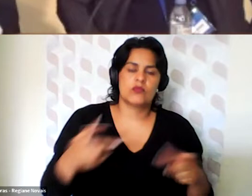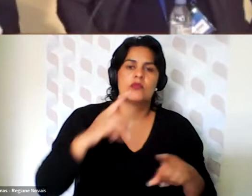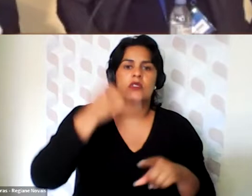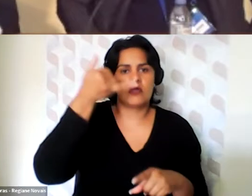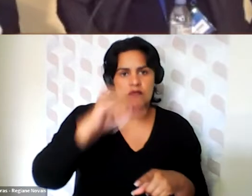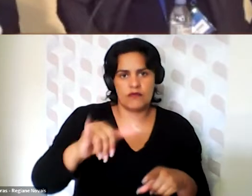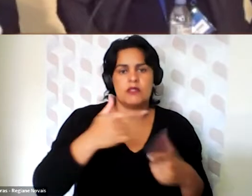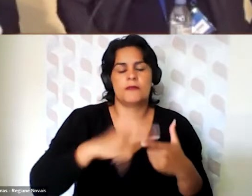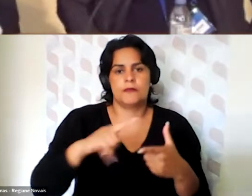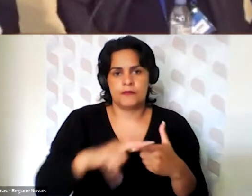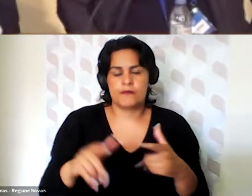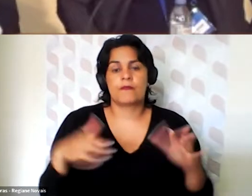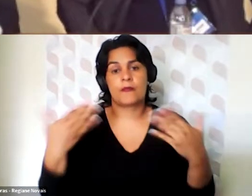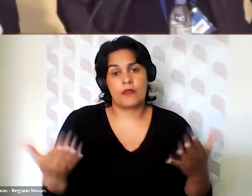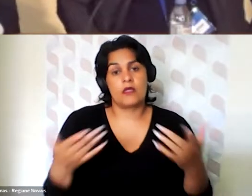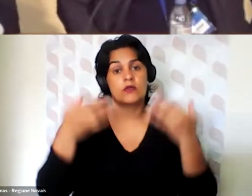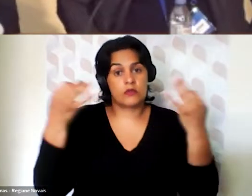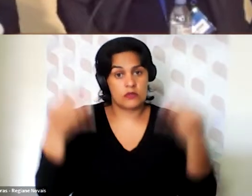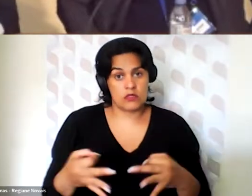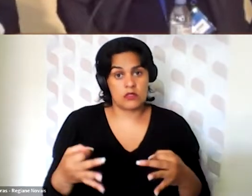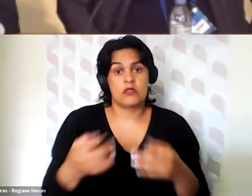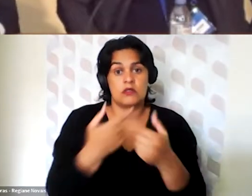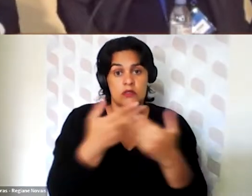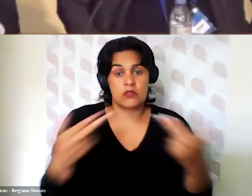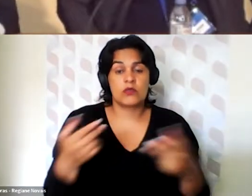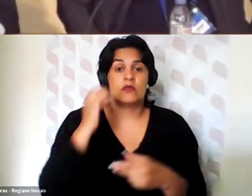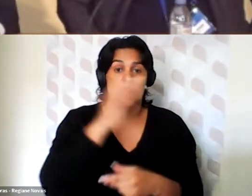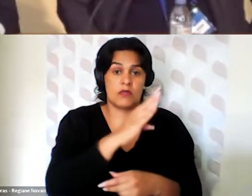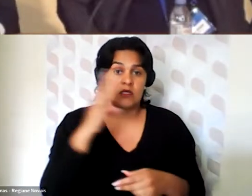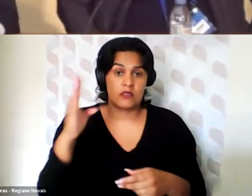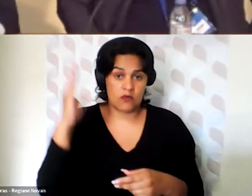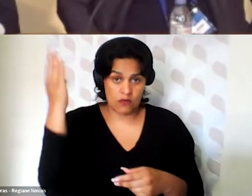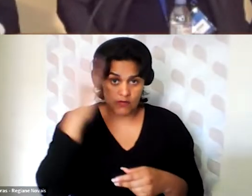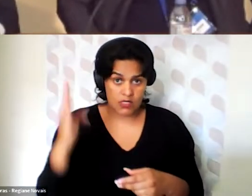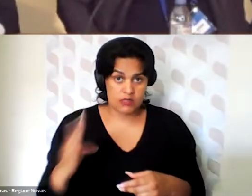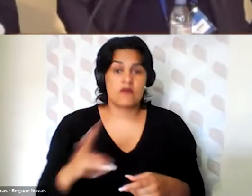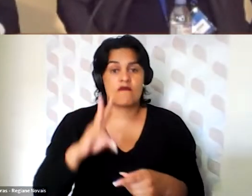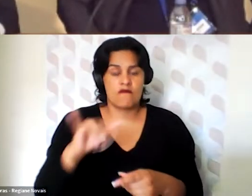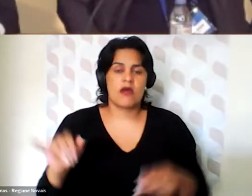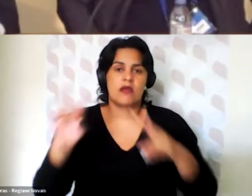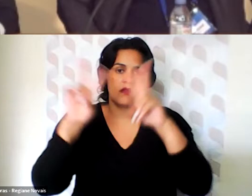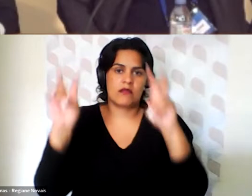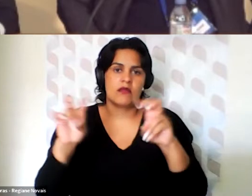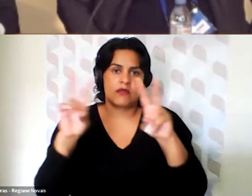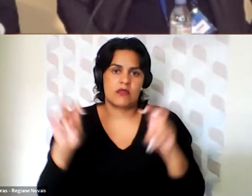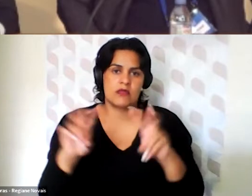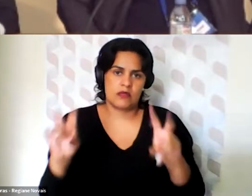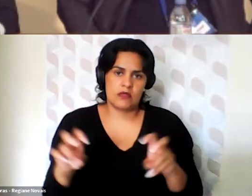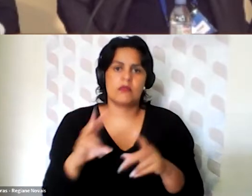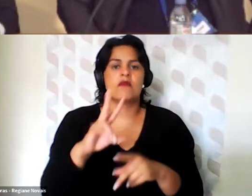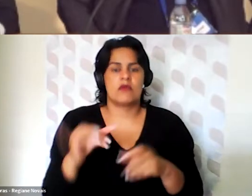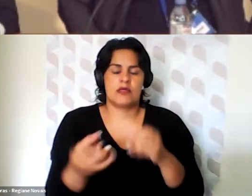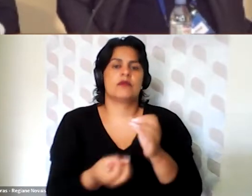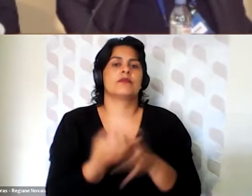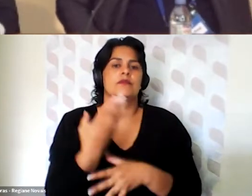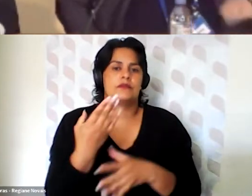que das perguntas que foram propostas aqui, acho que a principal é essa aqui: quais políticas públicas brasileiras devem ser